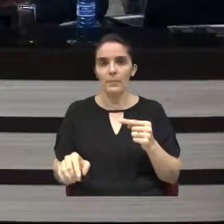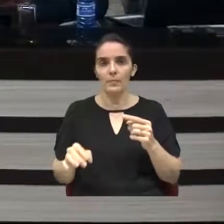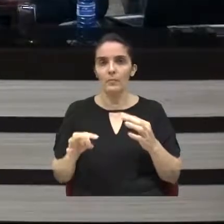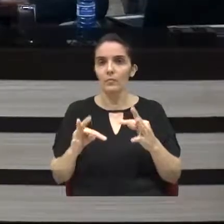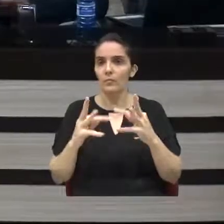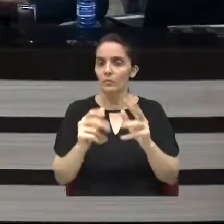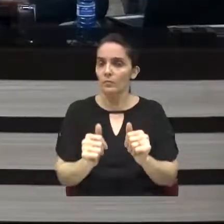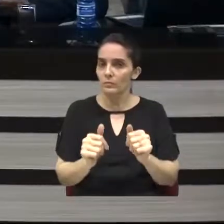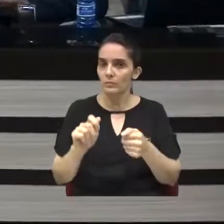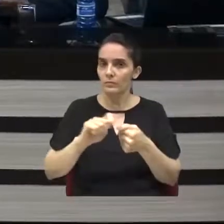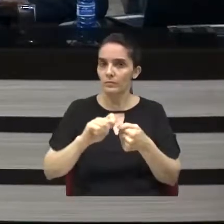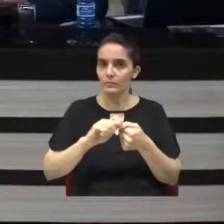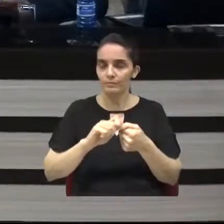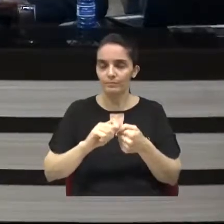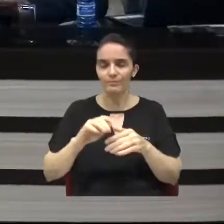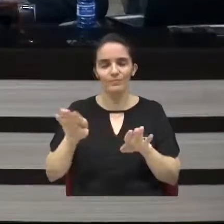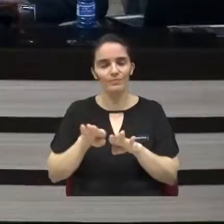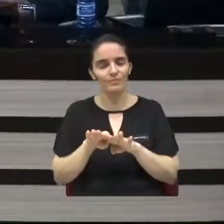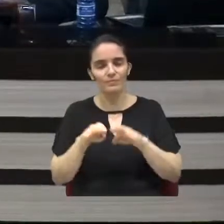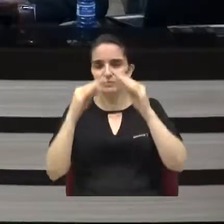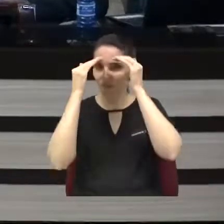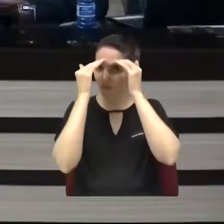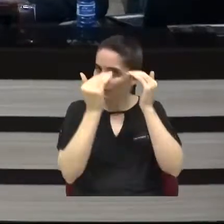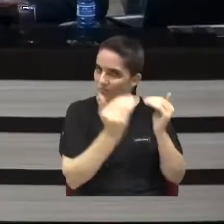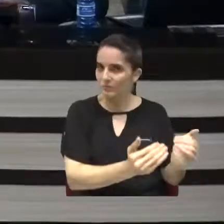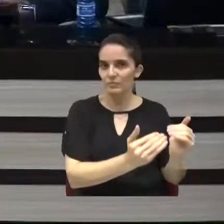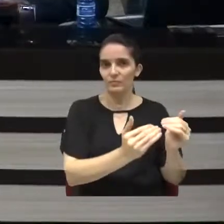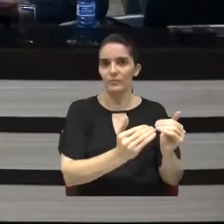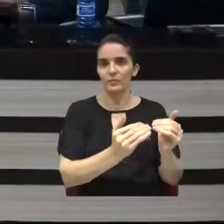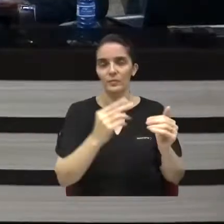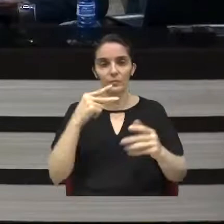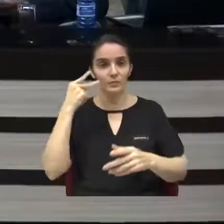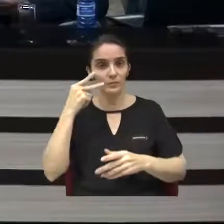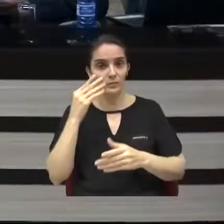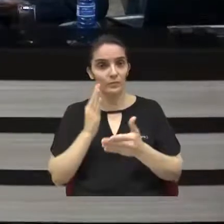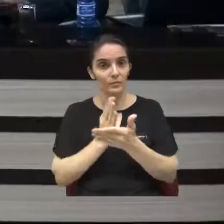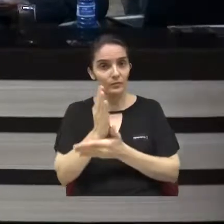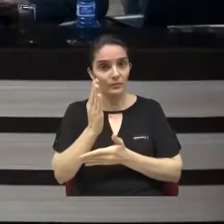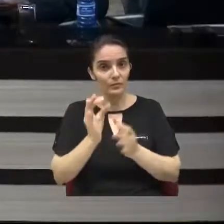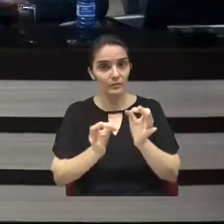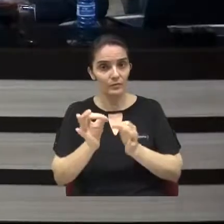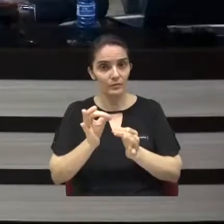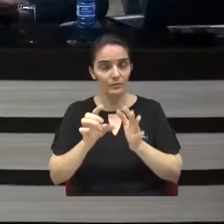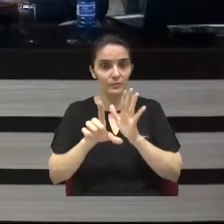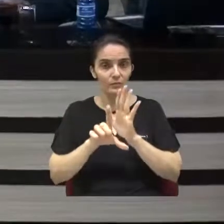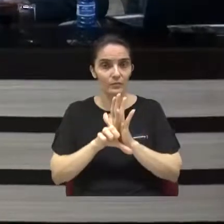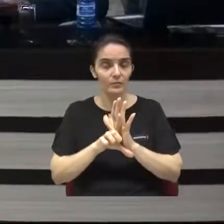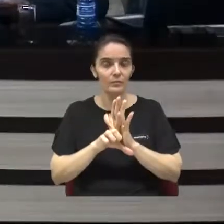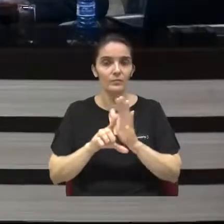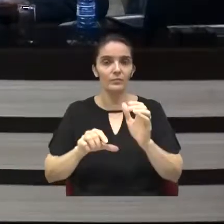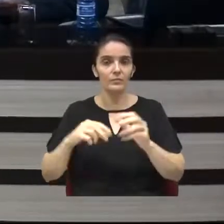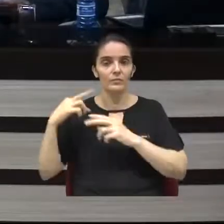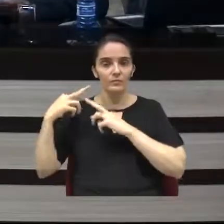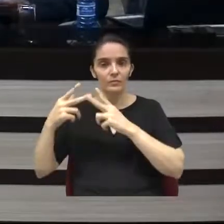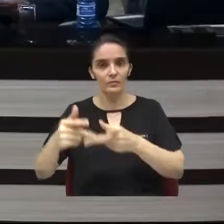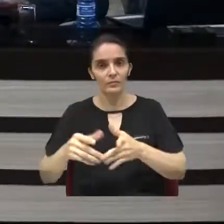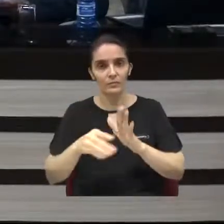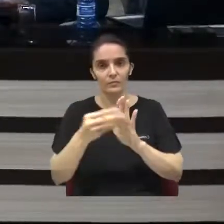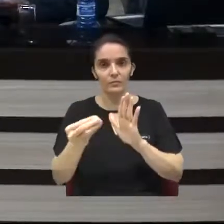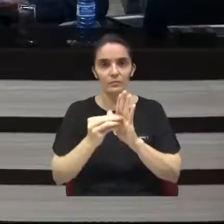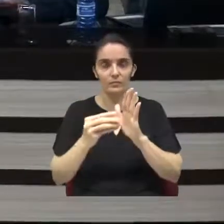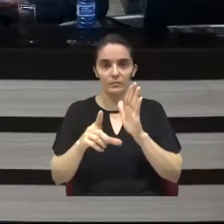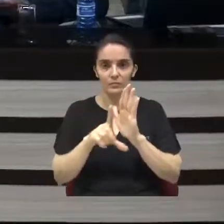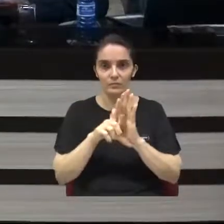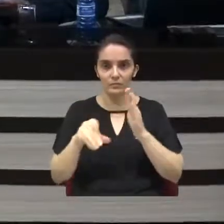a decisão do plenário da Câmara Municipal de Limeira, que aprovou o projeto de lei complementar que altera dispositivos da Lei